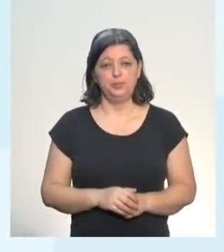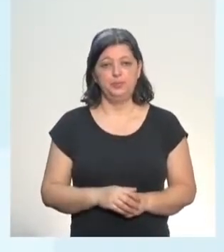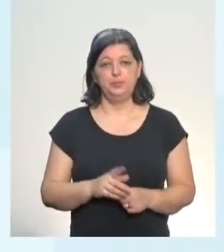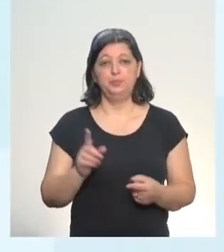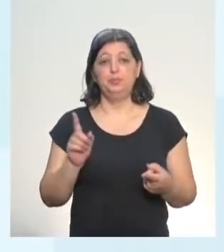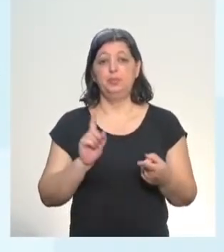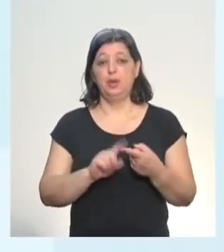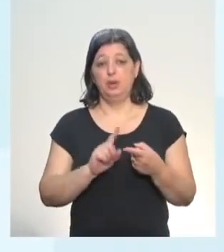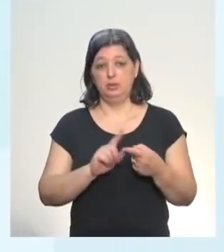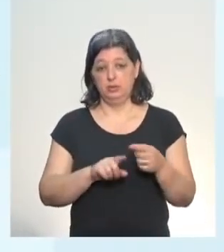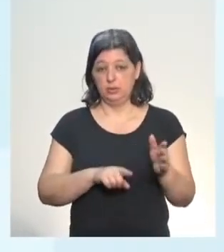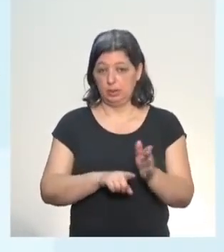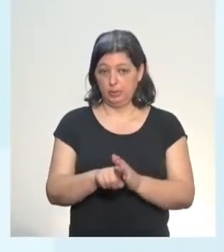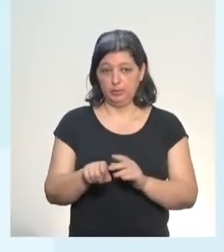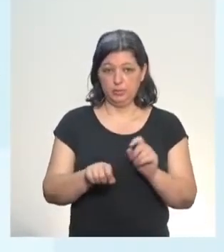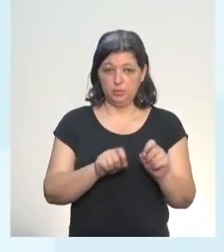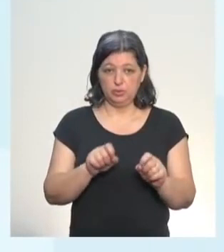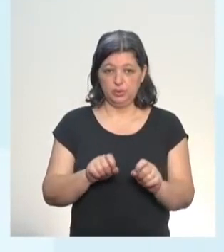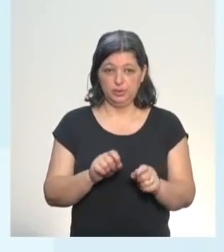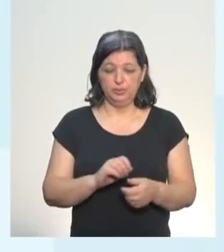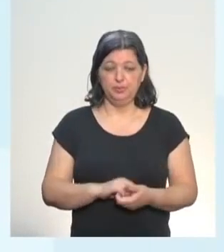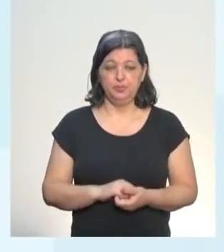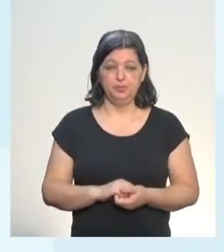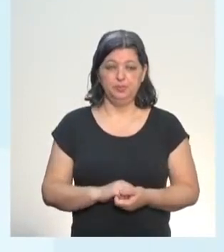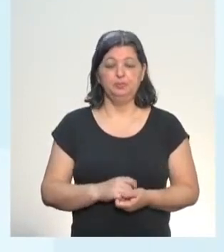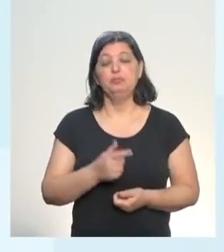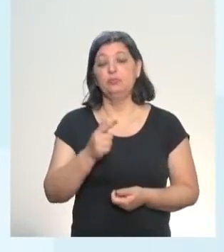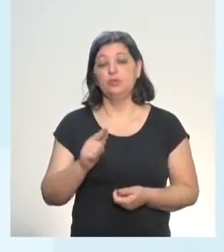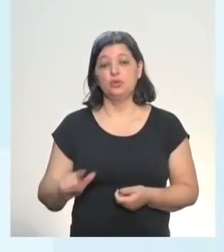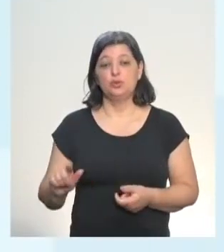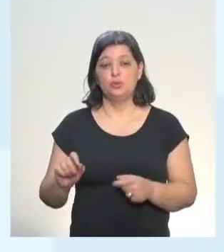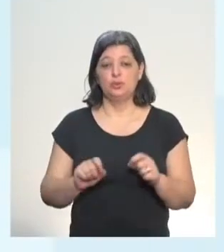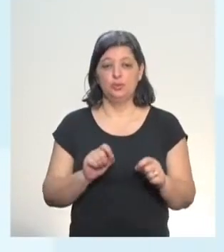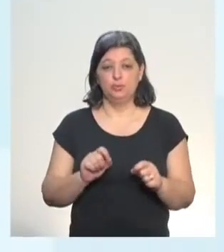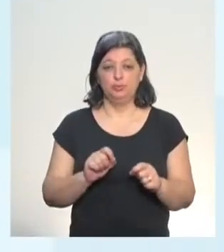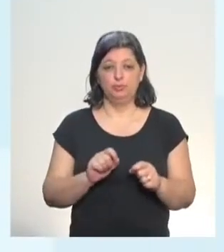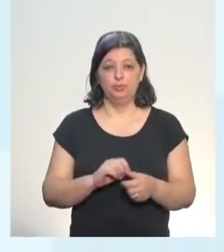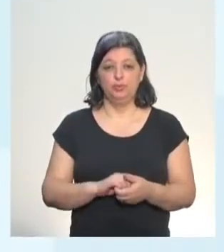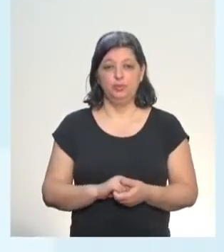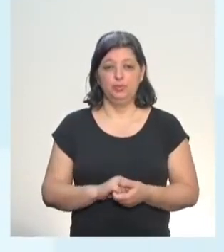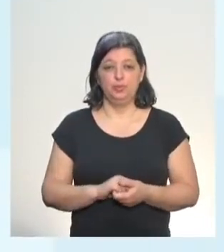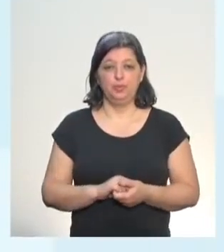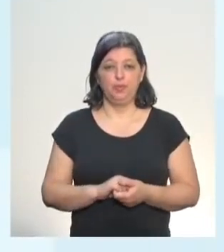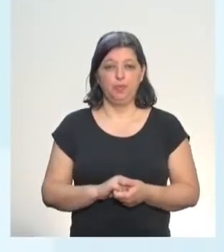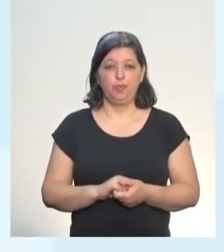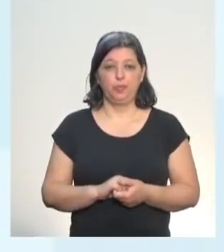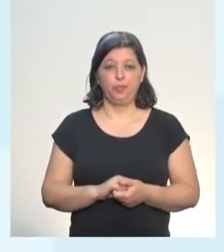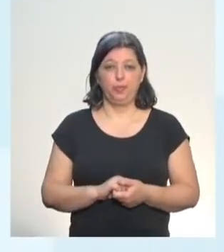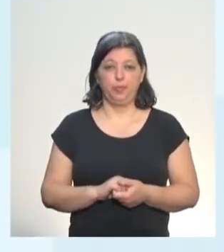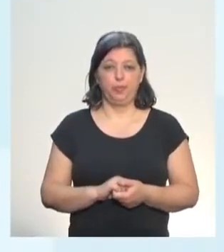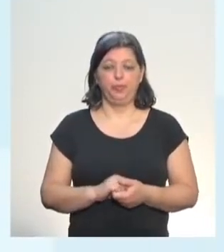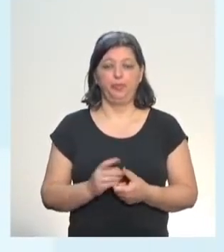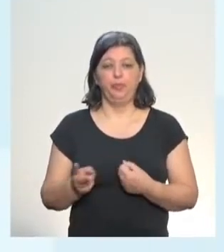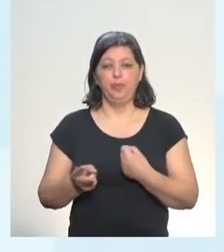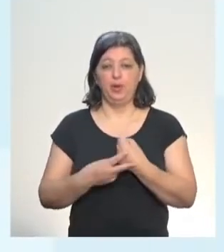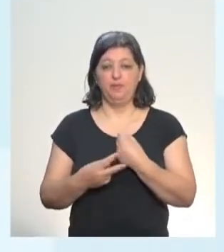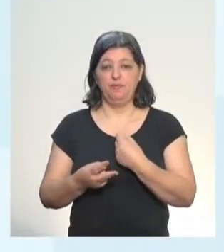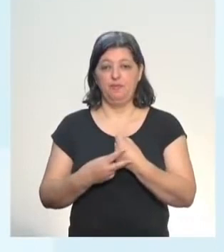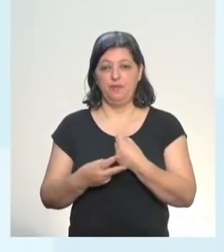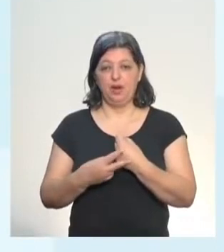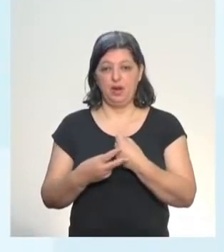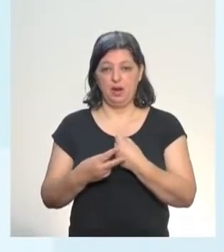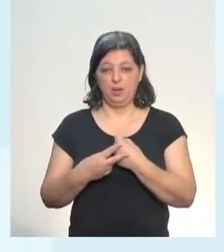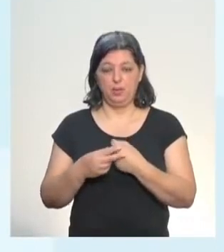what song did he compose? De novo, olha só, tá esse did aqui que a gente chama de verbo auxiliar,